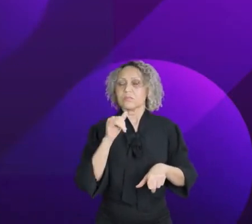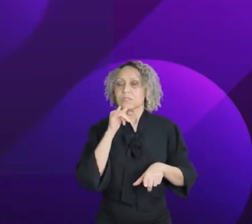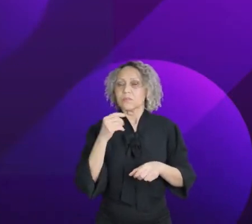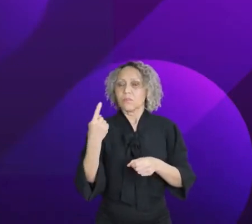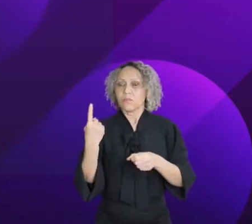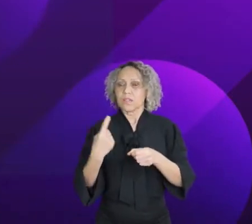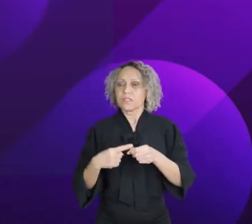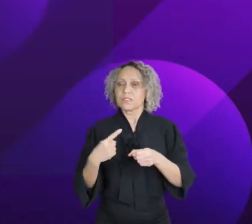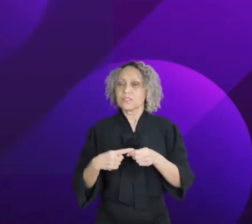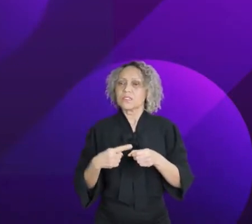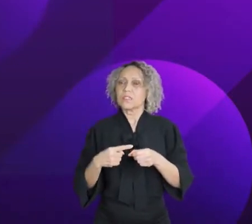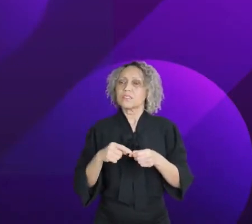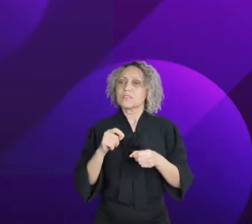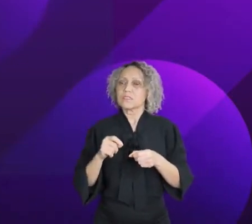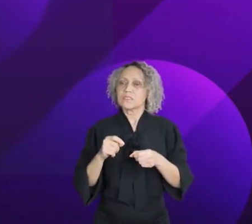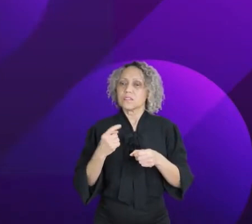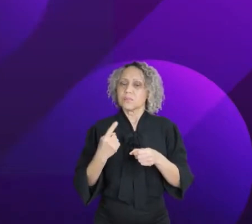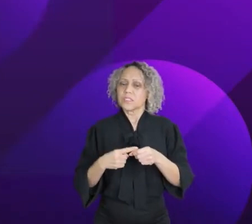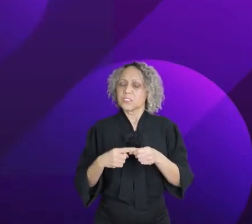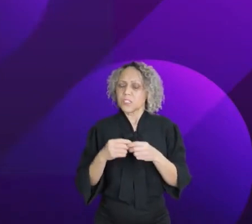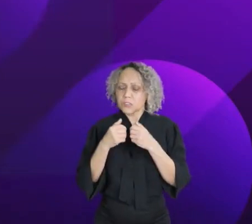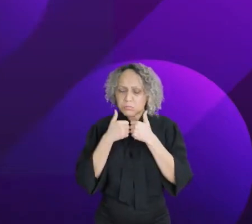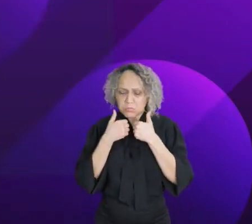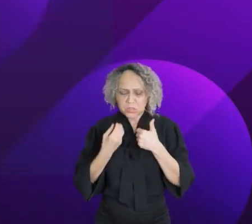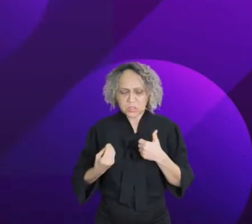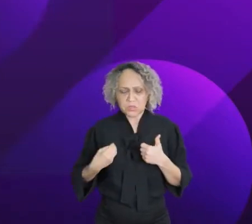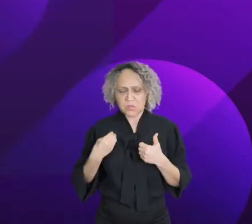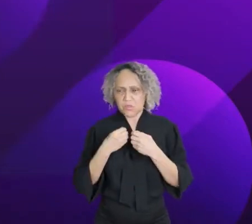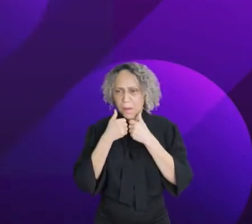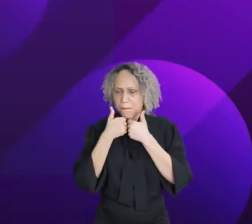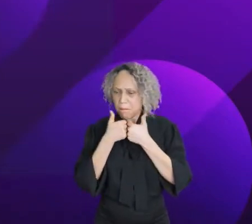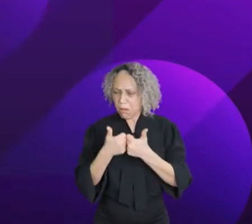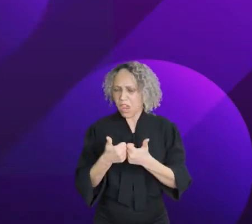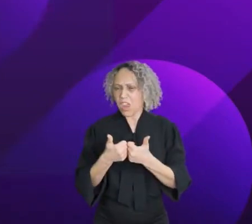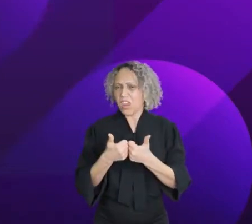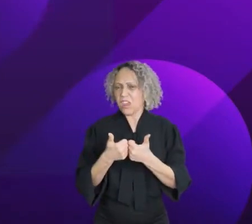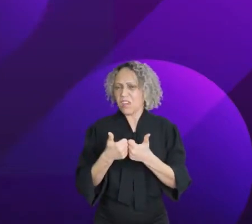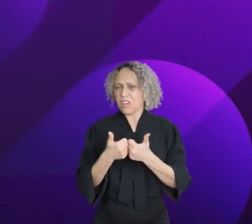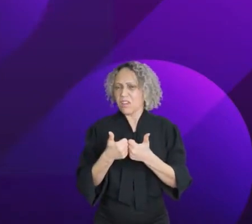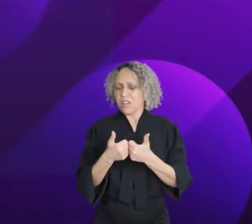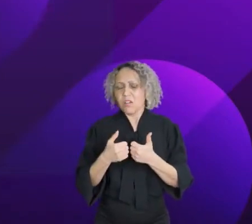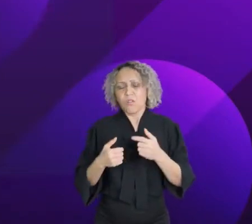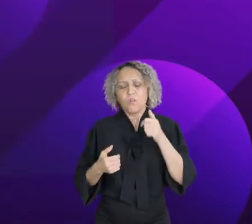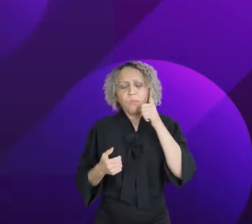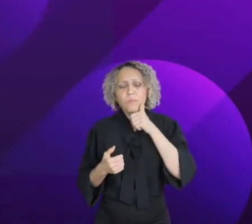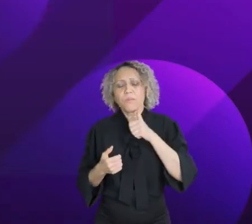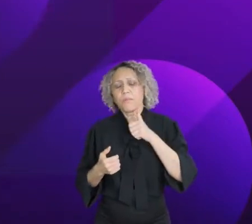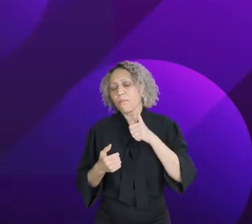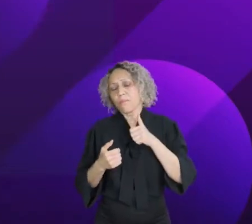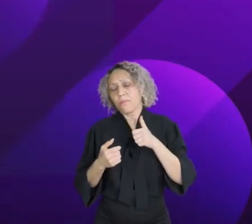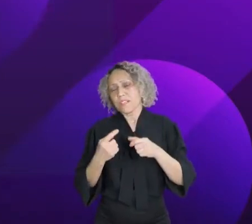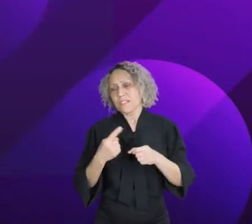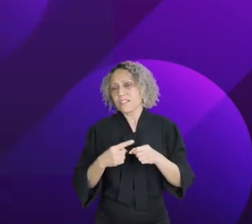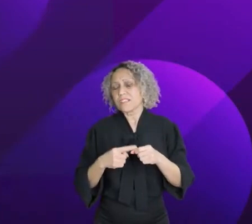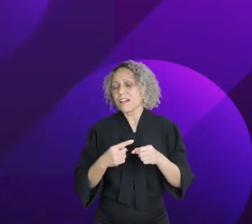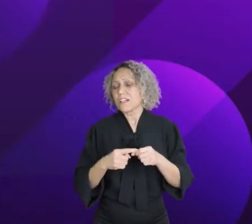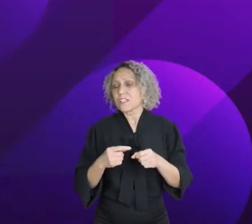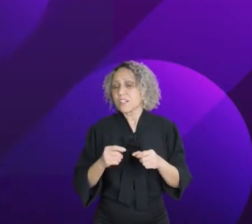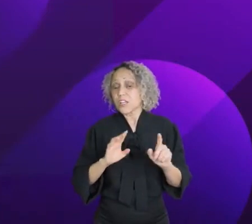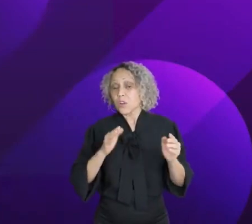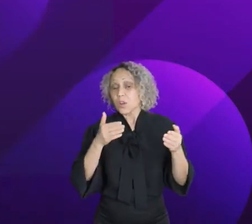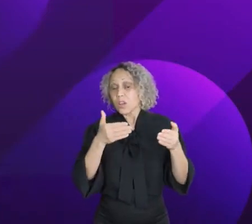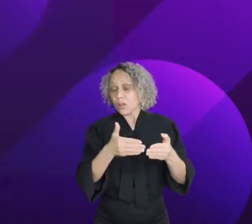cidade de bem viver, uma cidade do bem comum, uma cidade para as mulheres é uma cidade iluminada, é